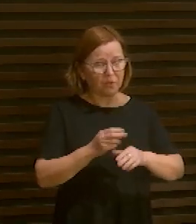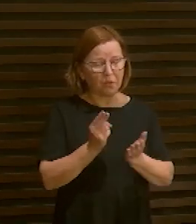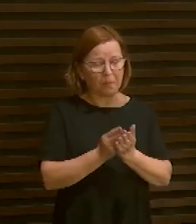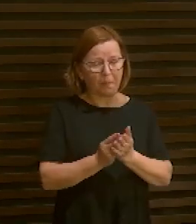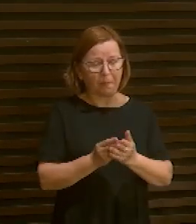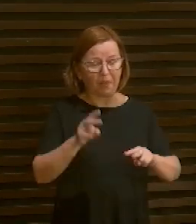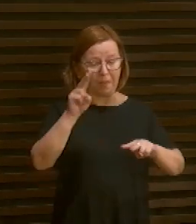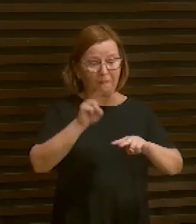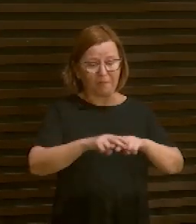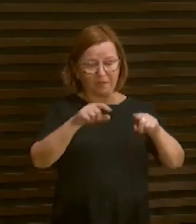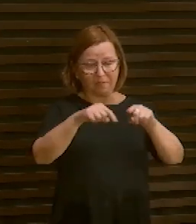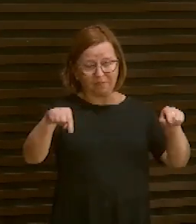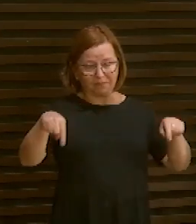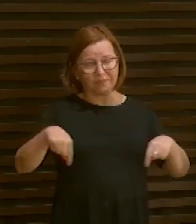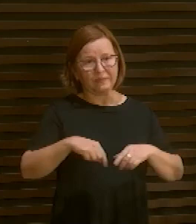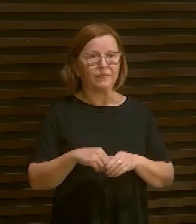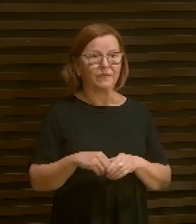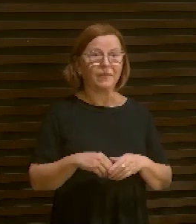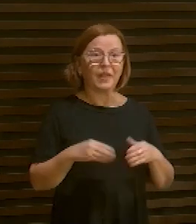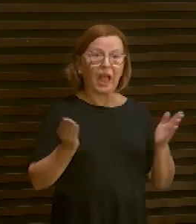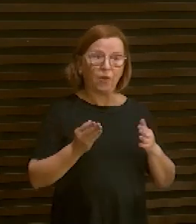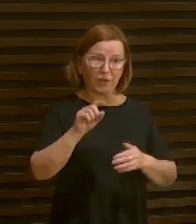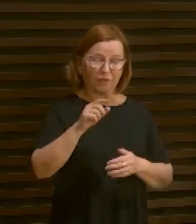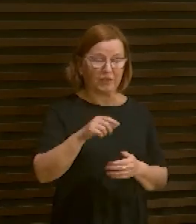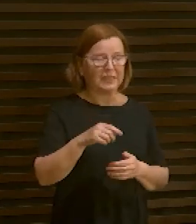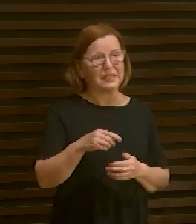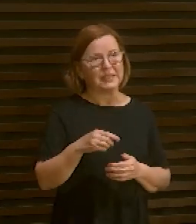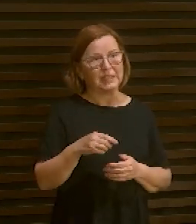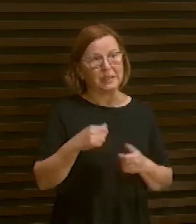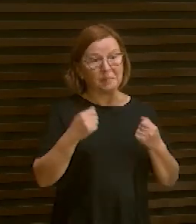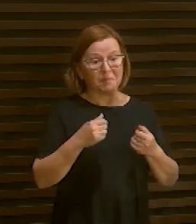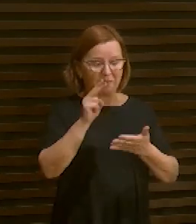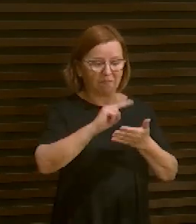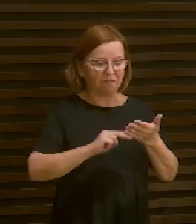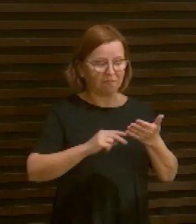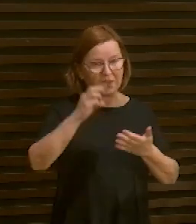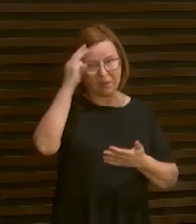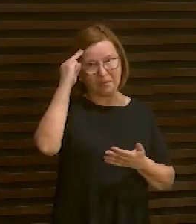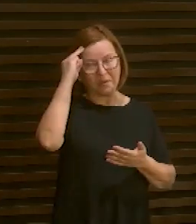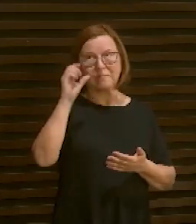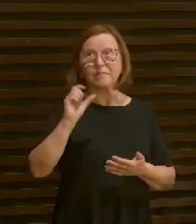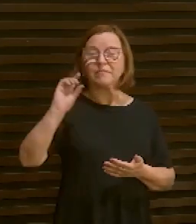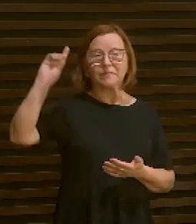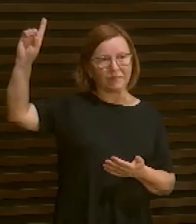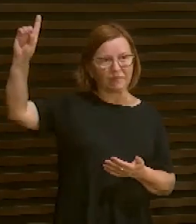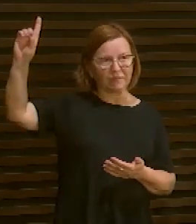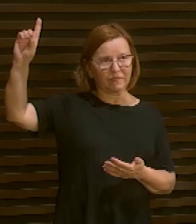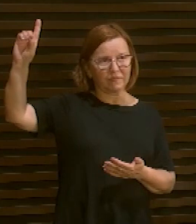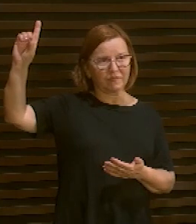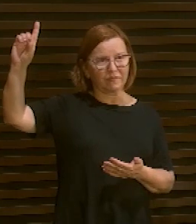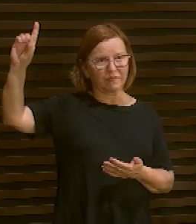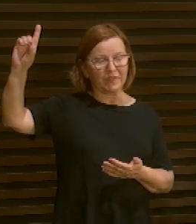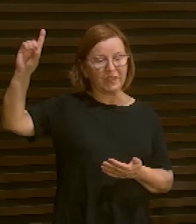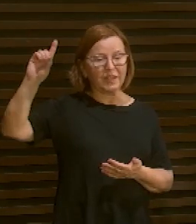vai agora cuidar de olhar a palavra de Deus e meditar na palavra. E vai sair do